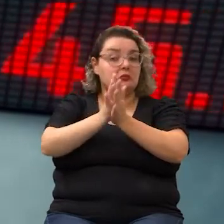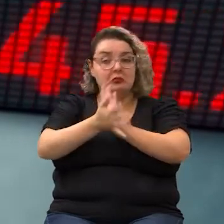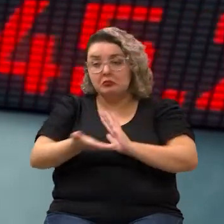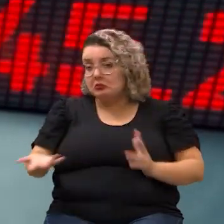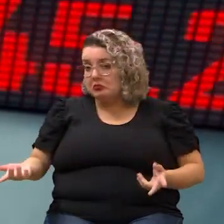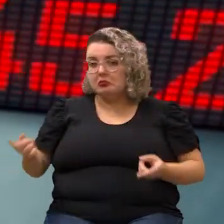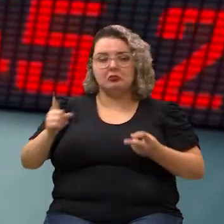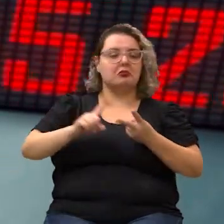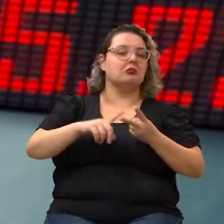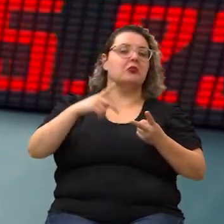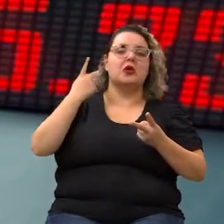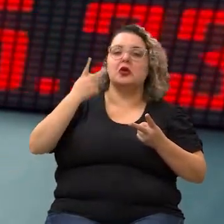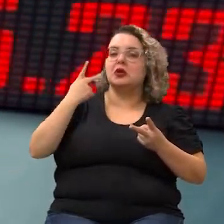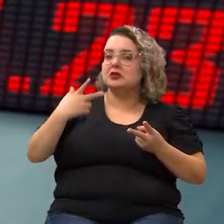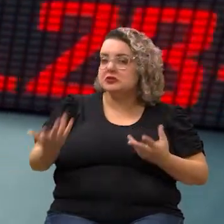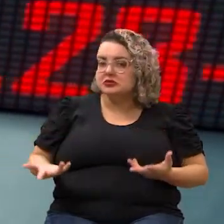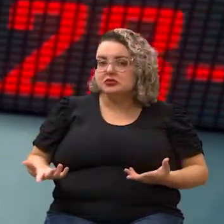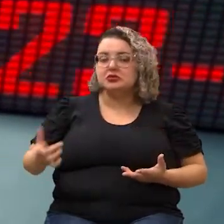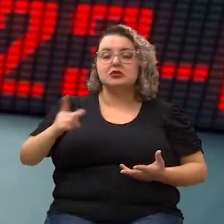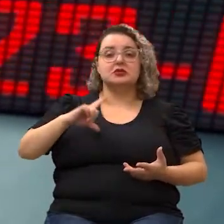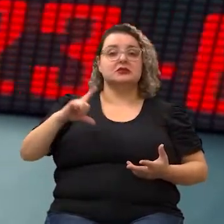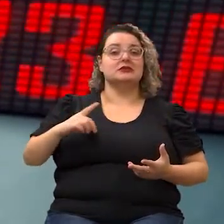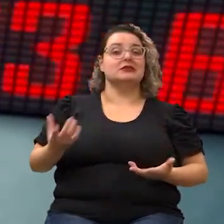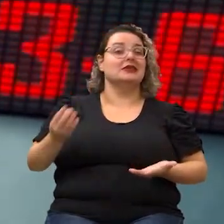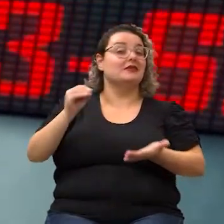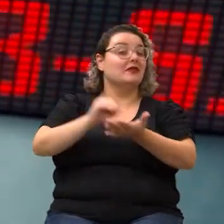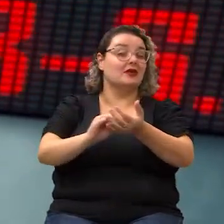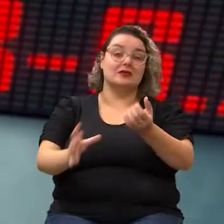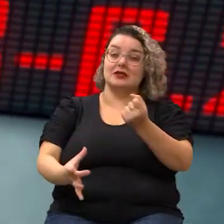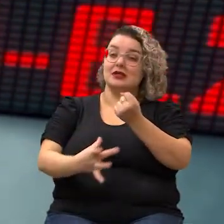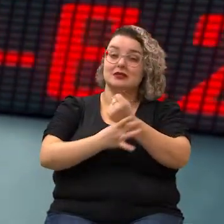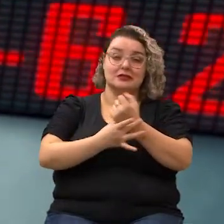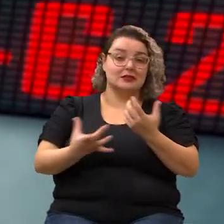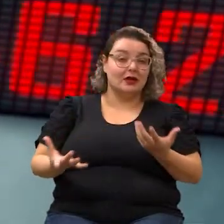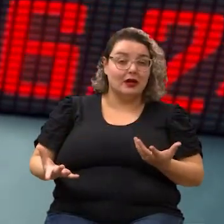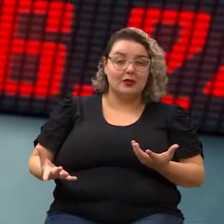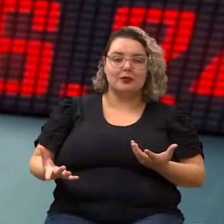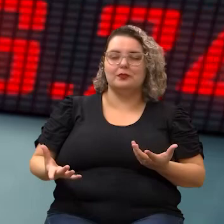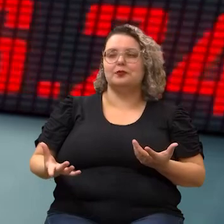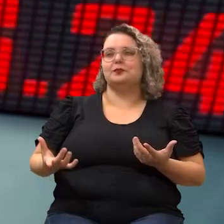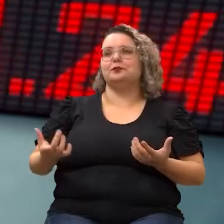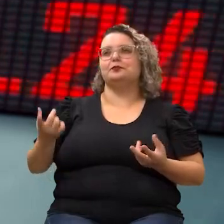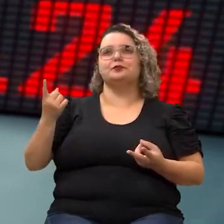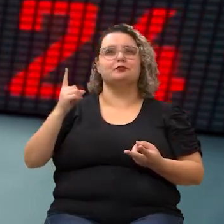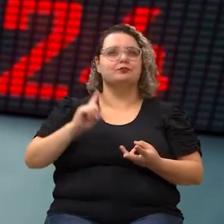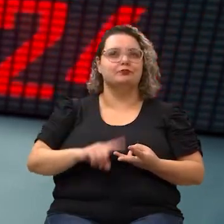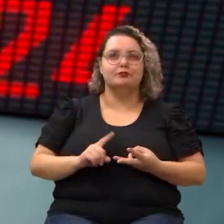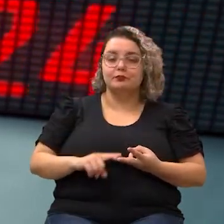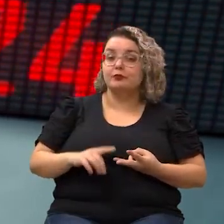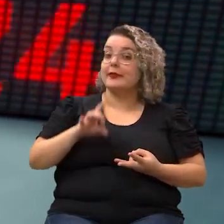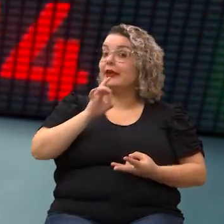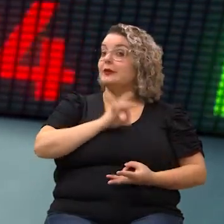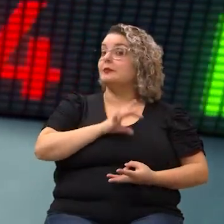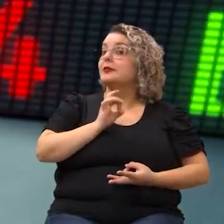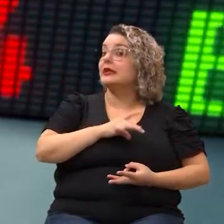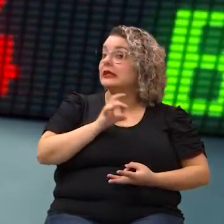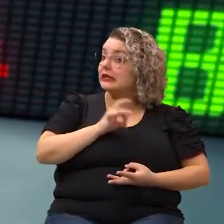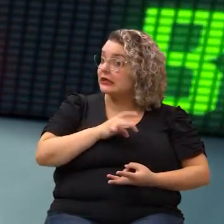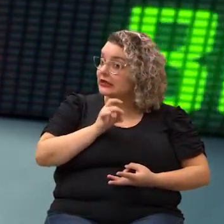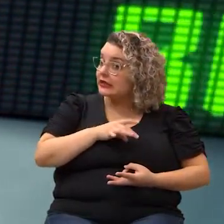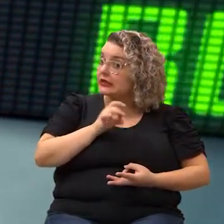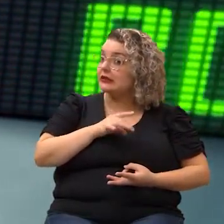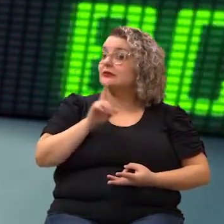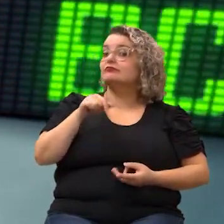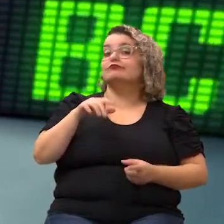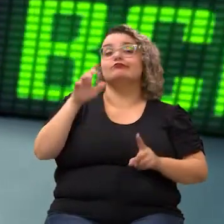alguma questão política que gera muita insegurança no cenário econômico. Normalmente o medo é um